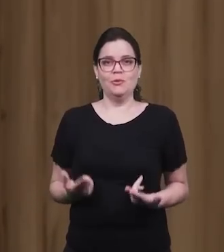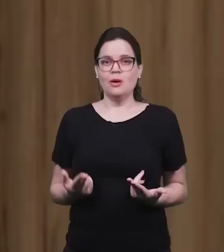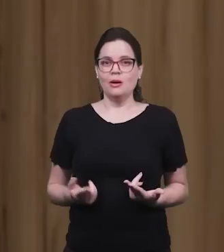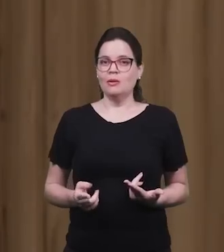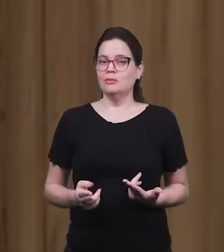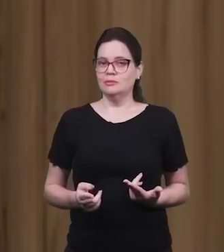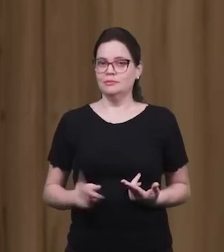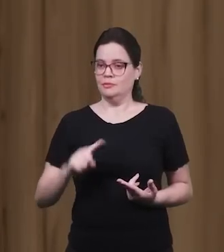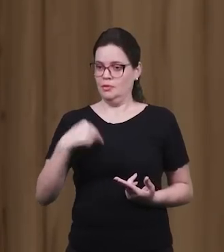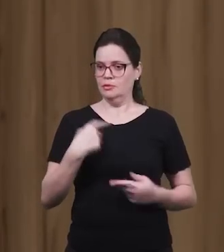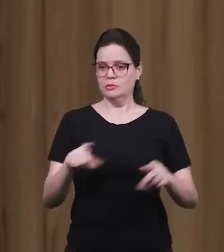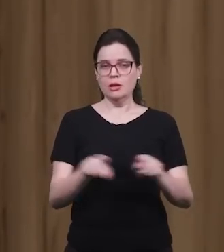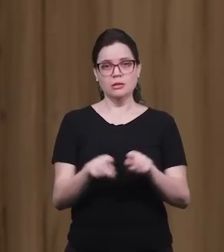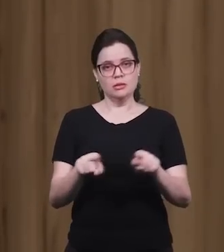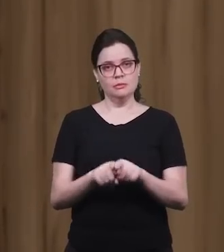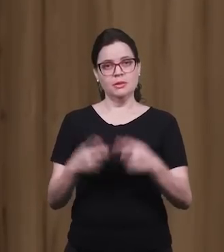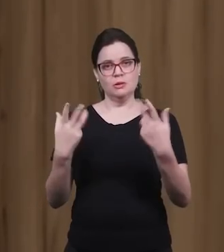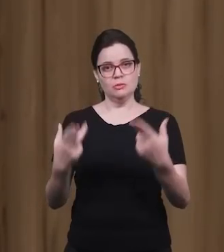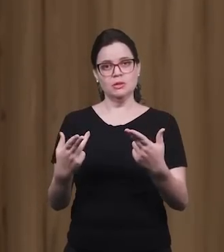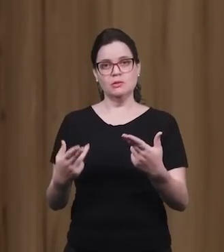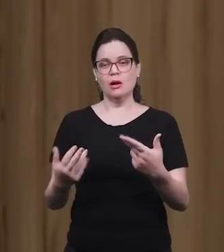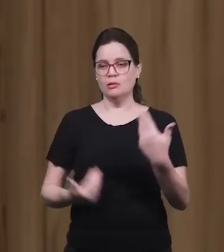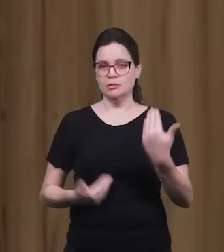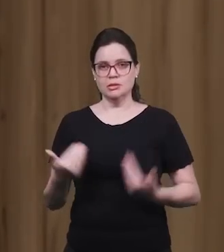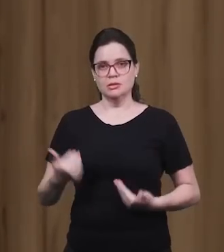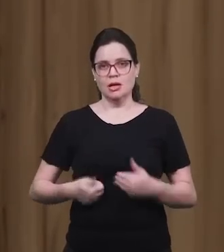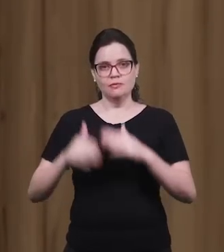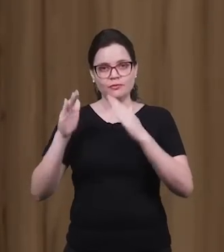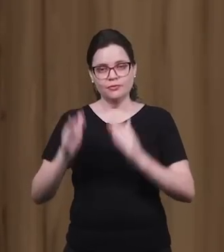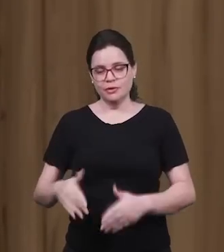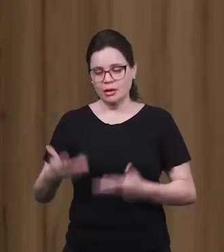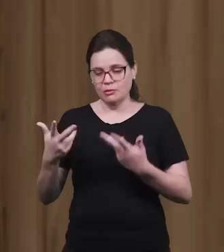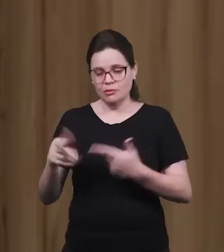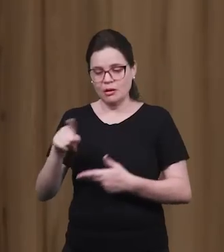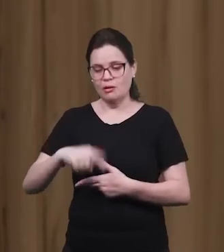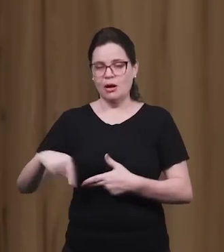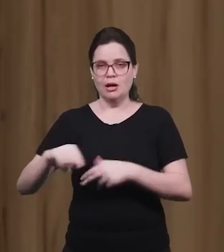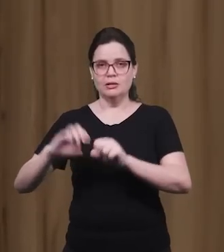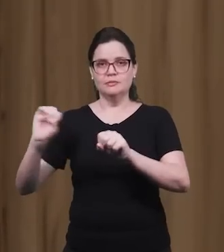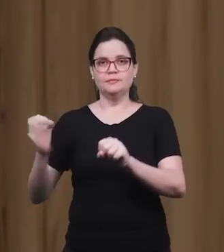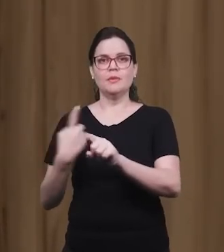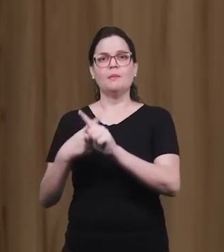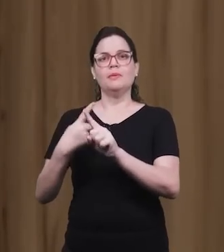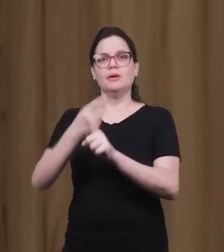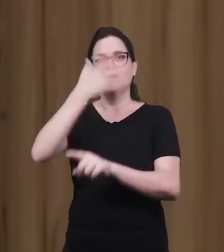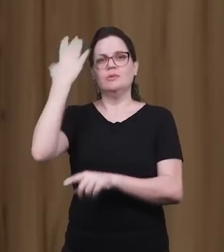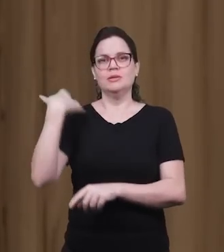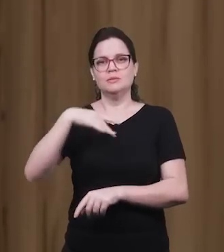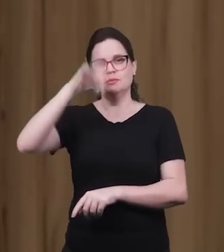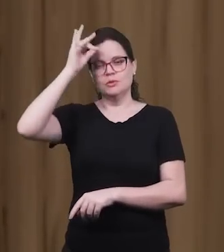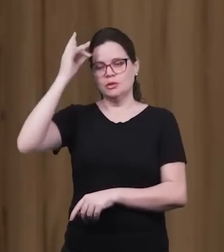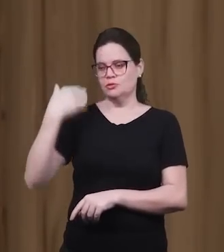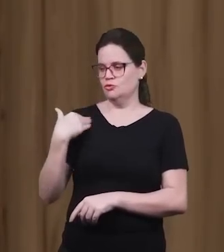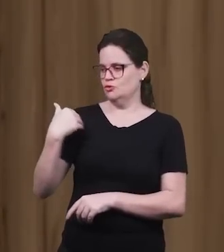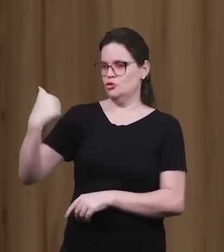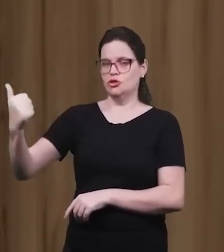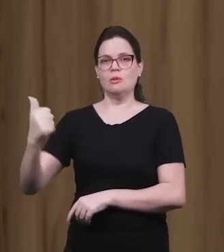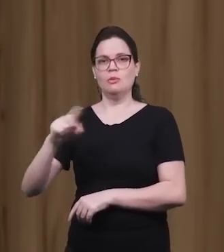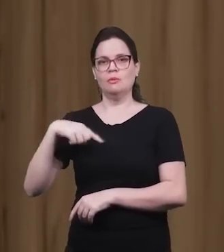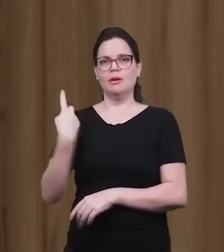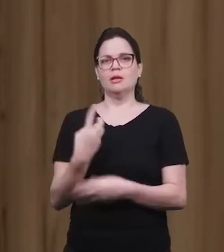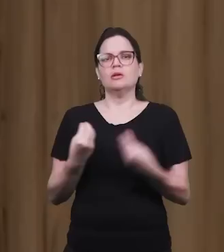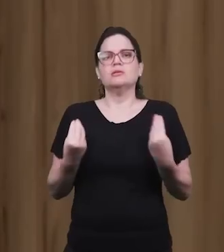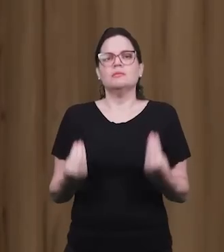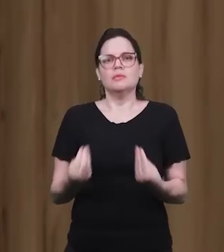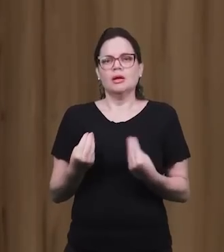dias. Nós somos hoje um remanescente fiel. A obra do Espírito Santo no nosso meio nos colocou nessa posição de um